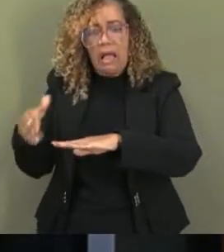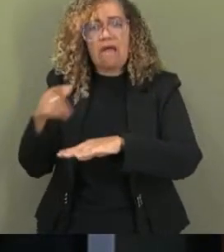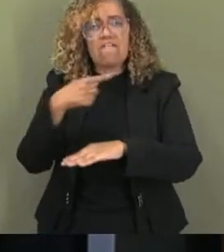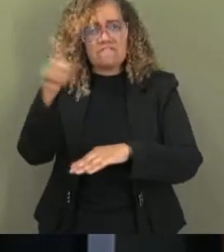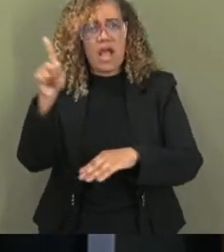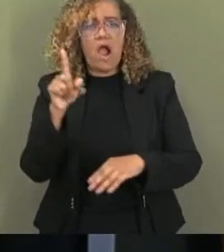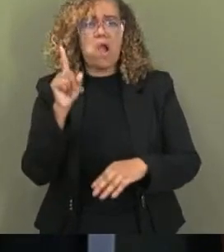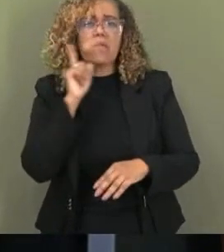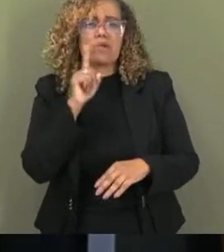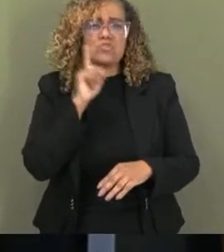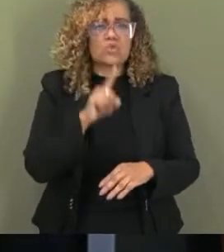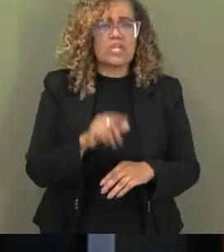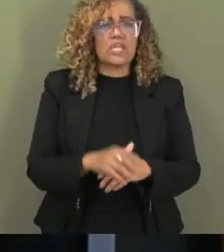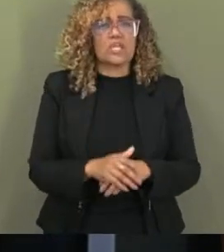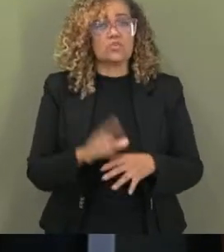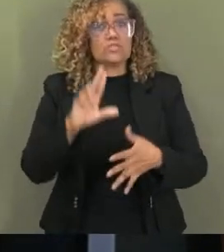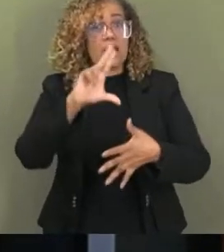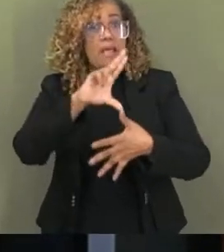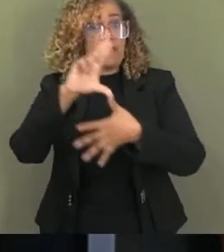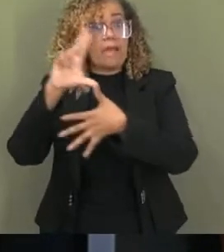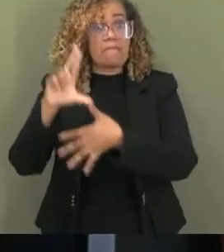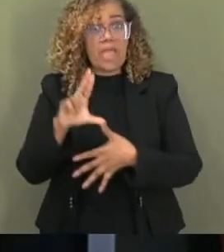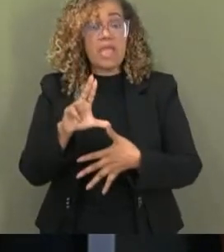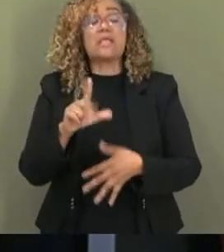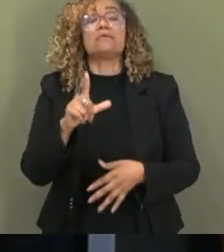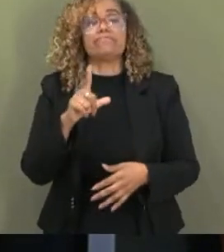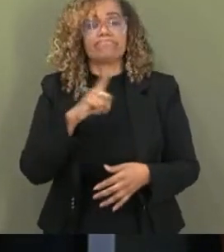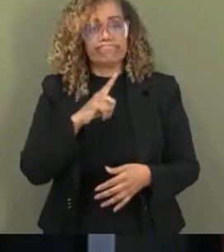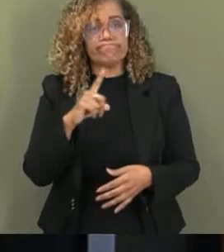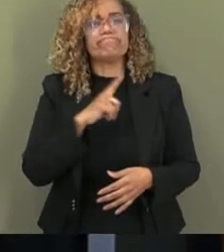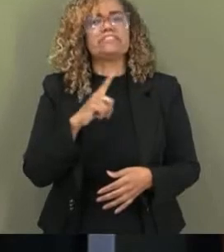na América, nos Estados Unidos, tem lá